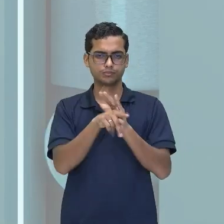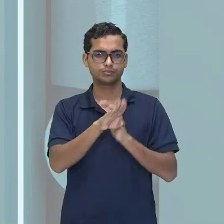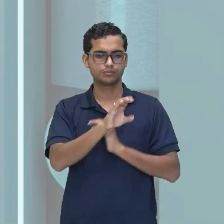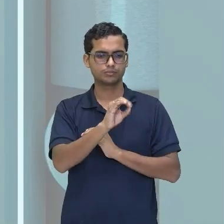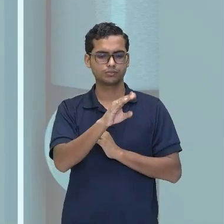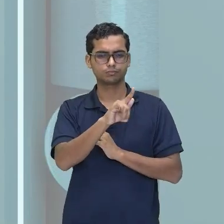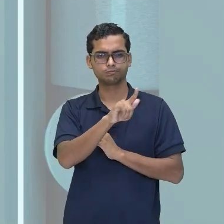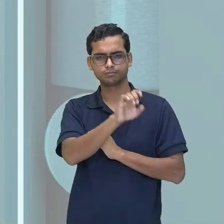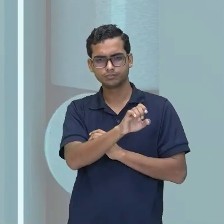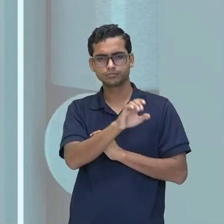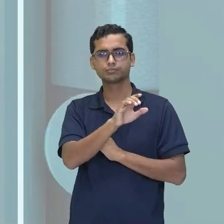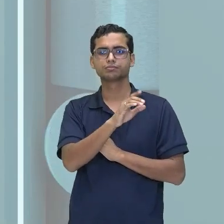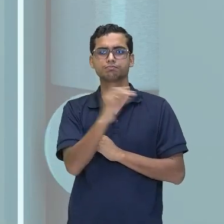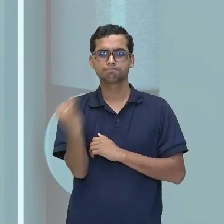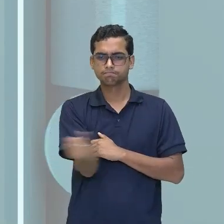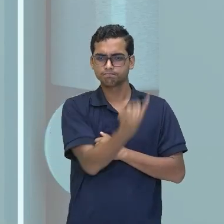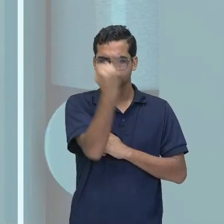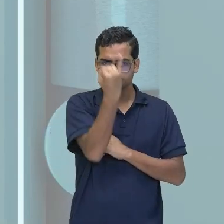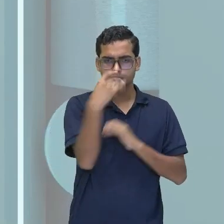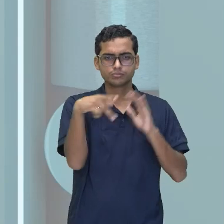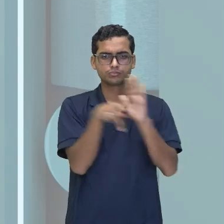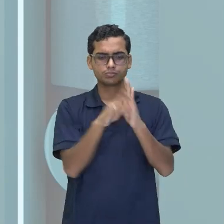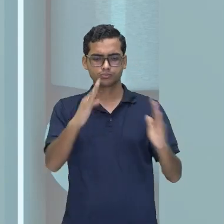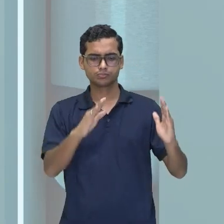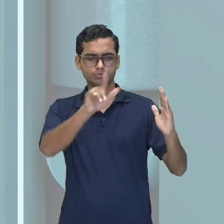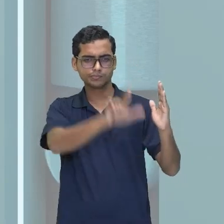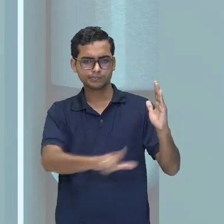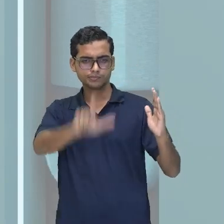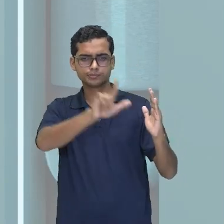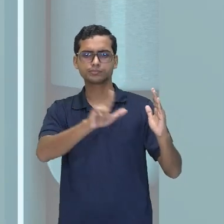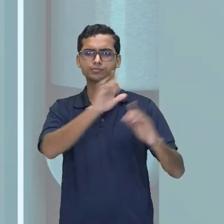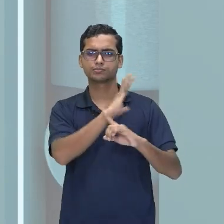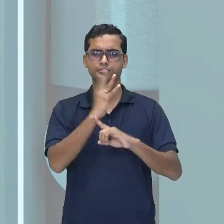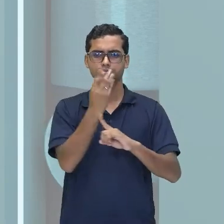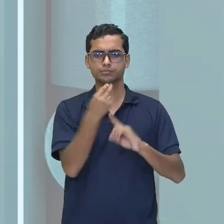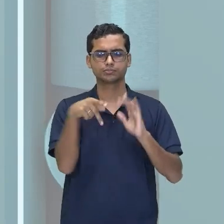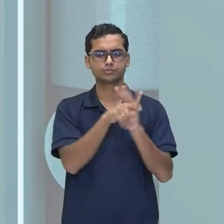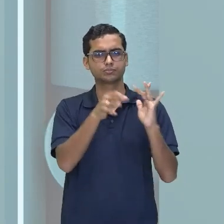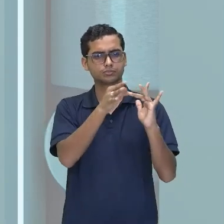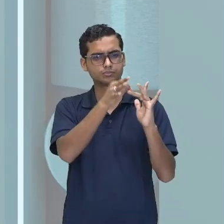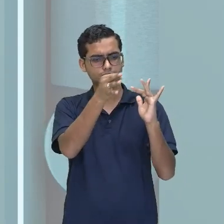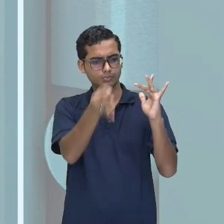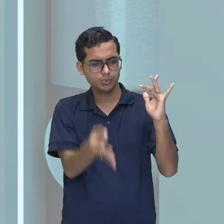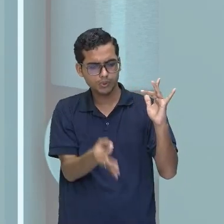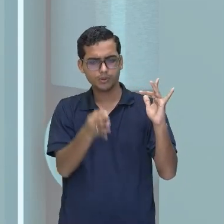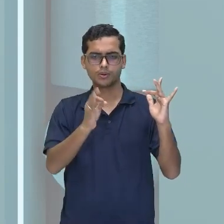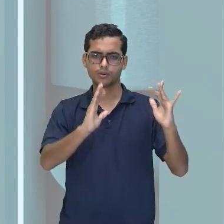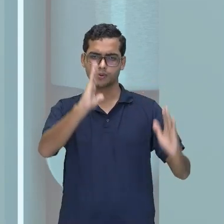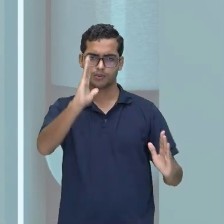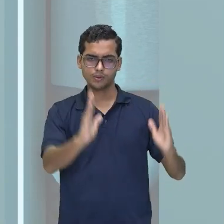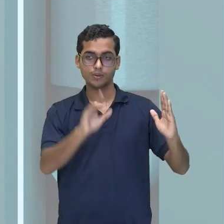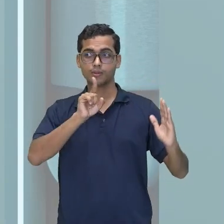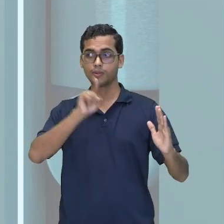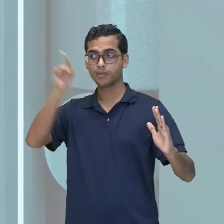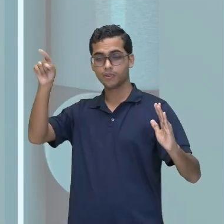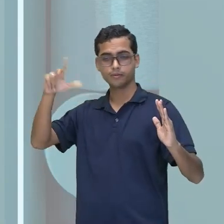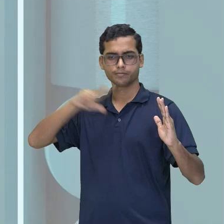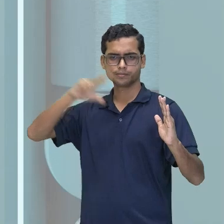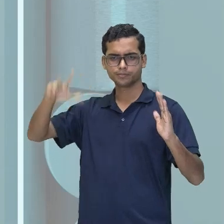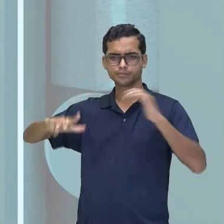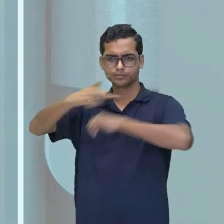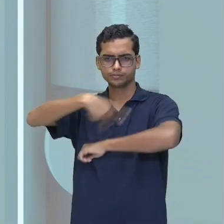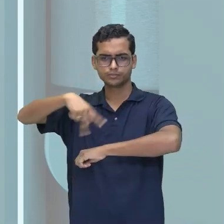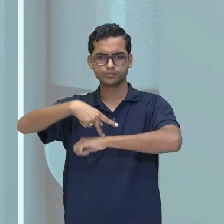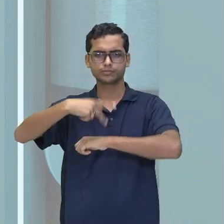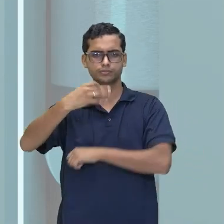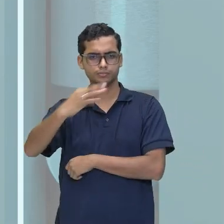poeta mais importante da literatura arcádica desse período, lá em Portugal, certo?